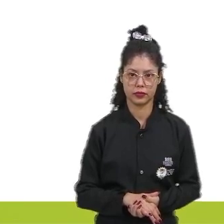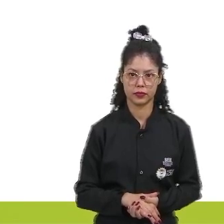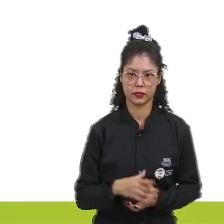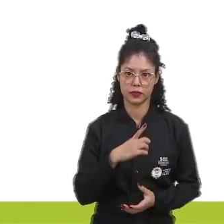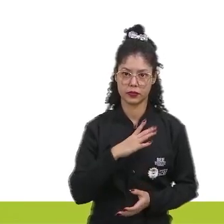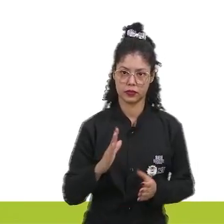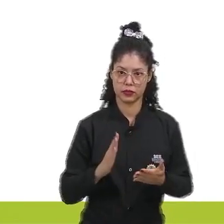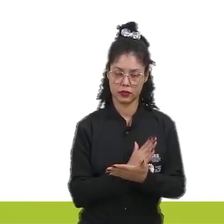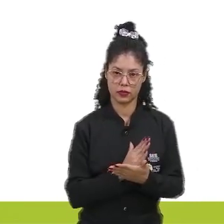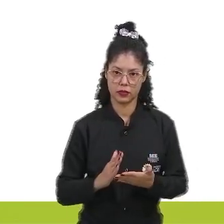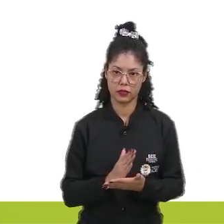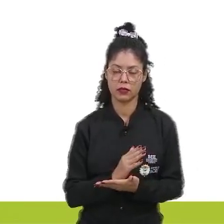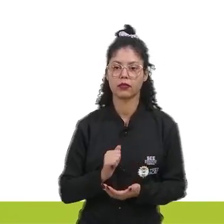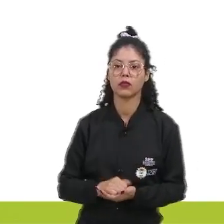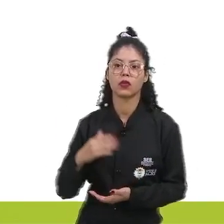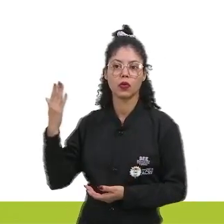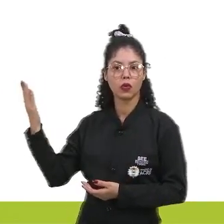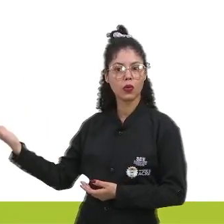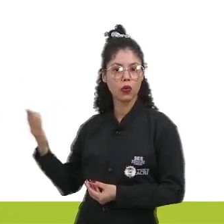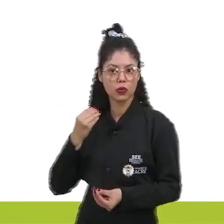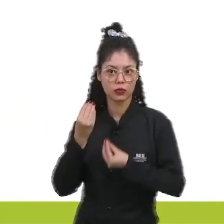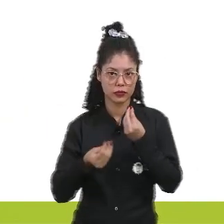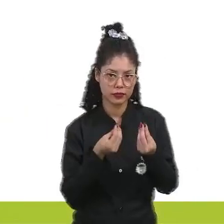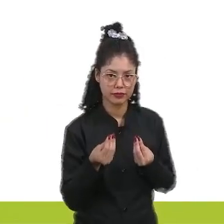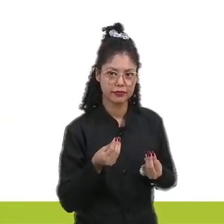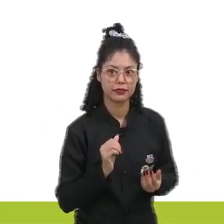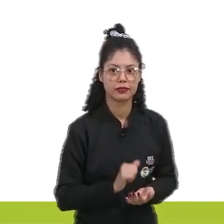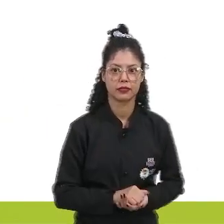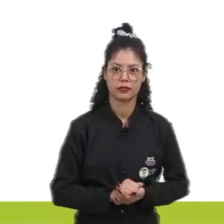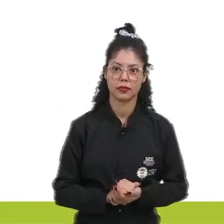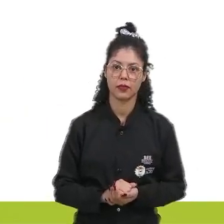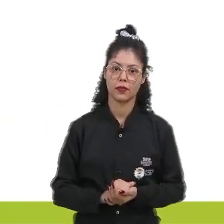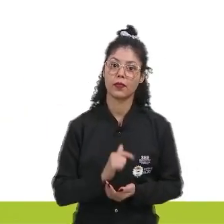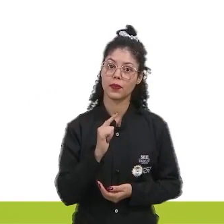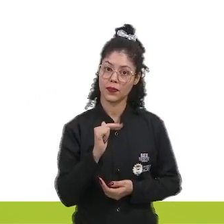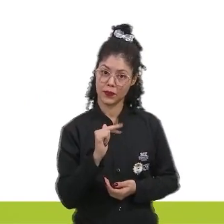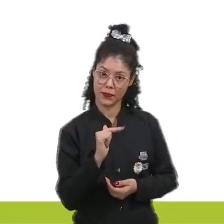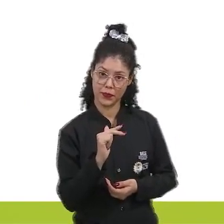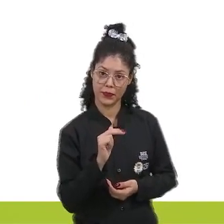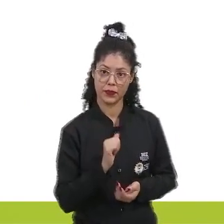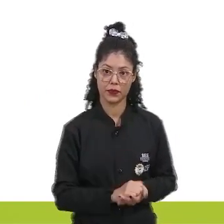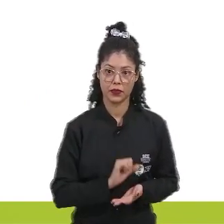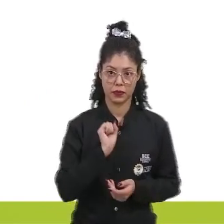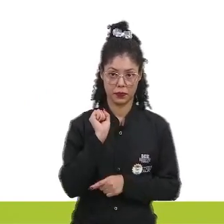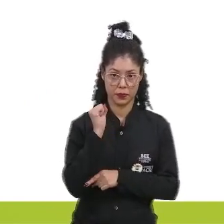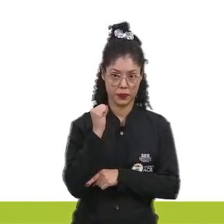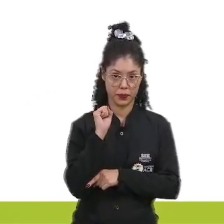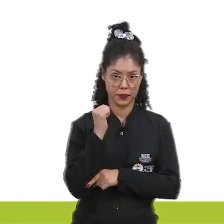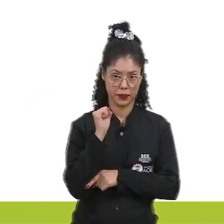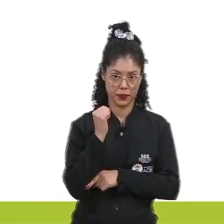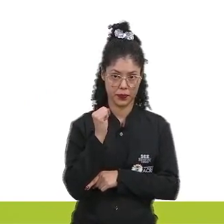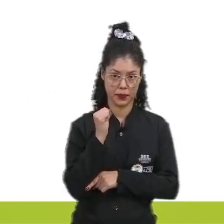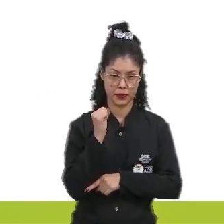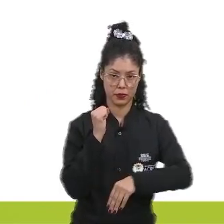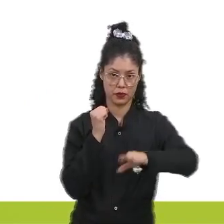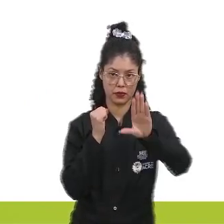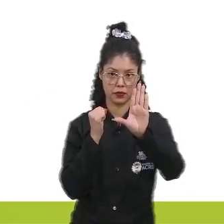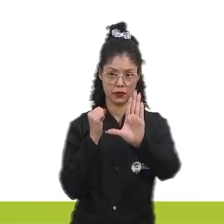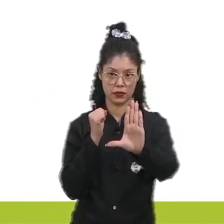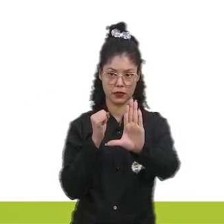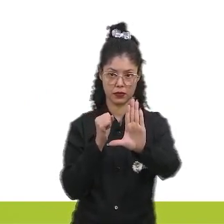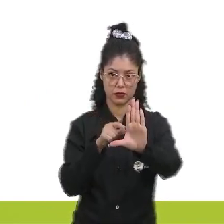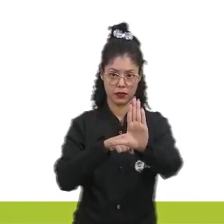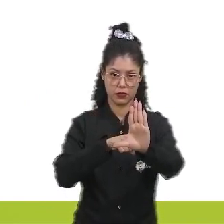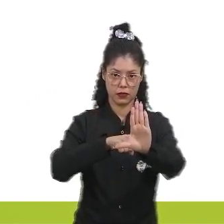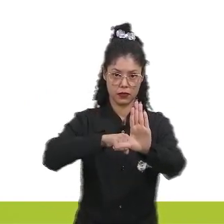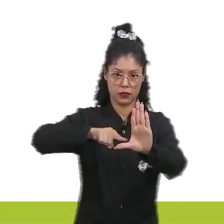coordenadas e olha como é que ficou aqui, ó. Quando a irmã tinha 8 anos, a irmã mais nova nasceu, certo?